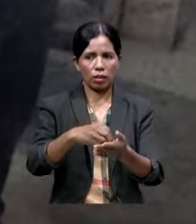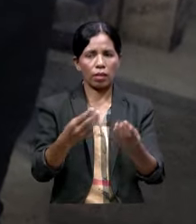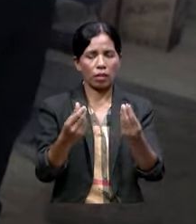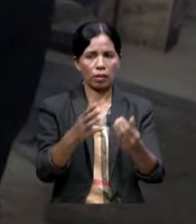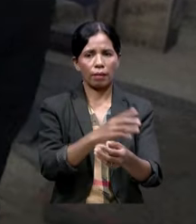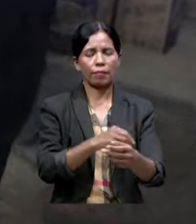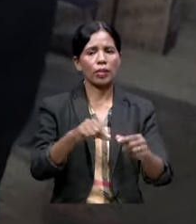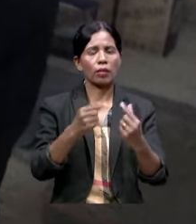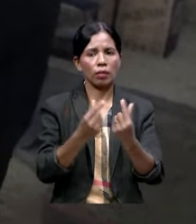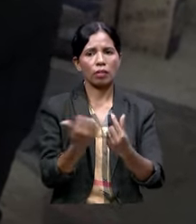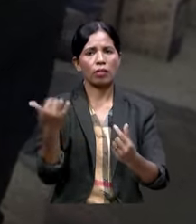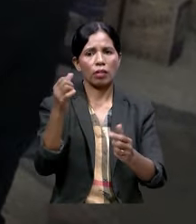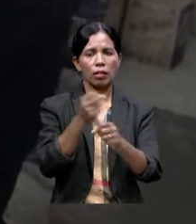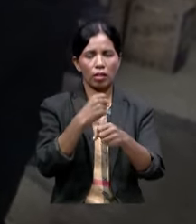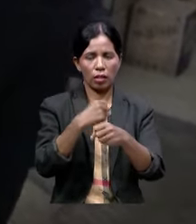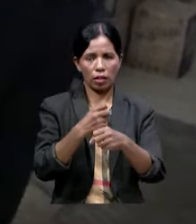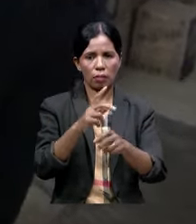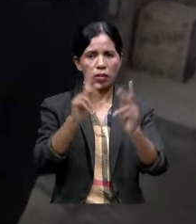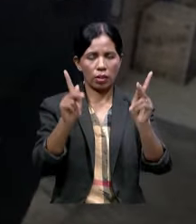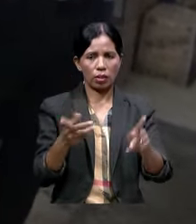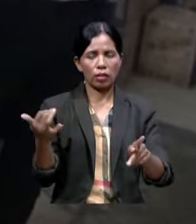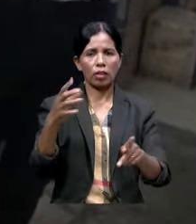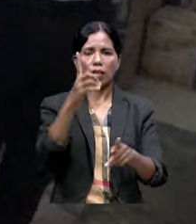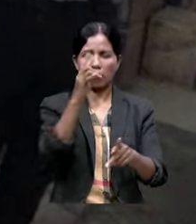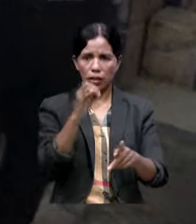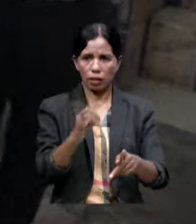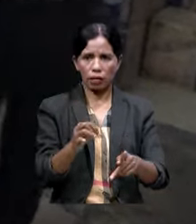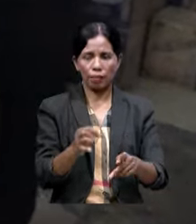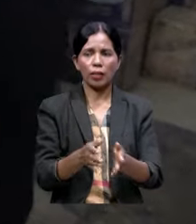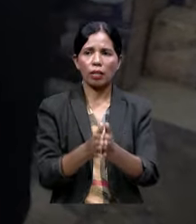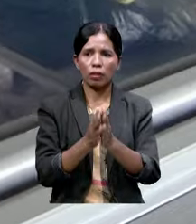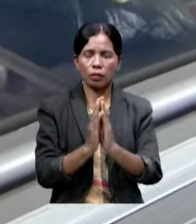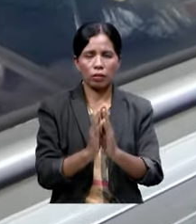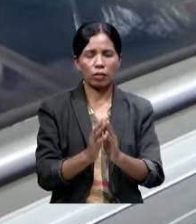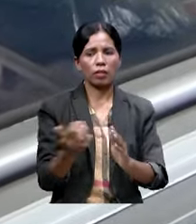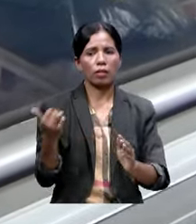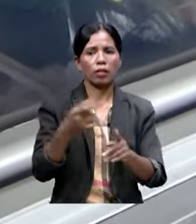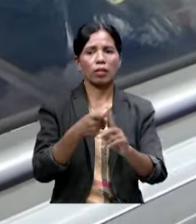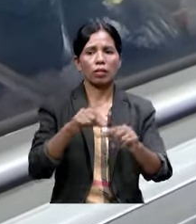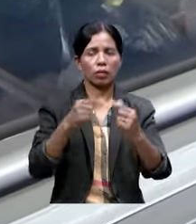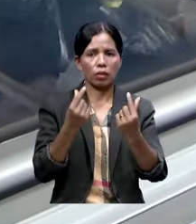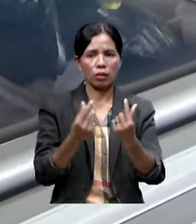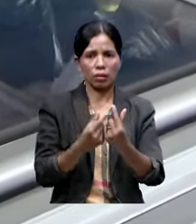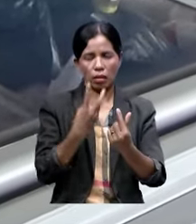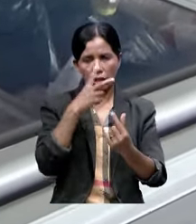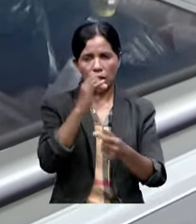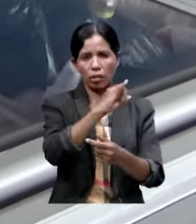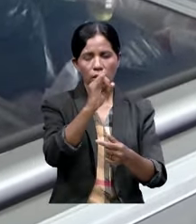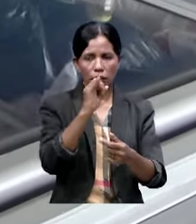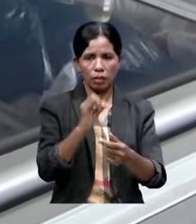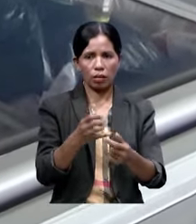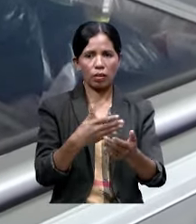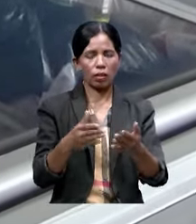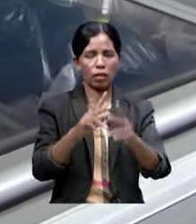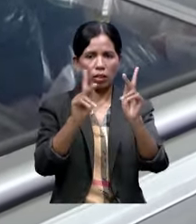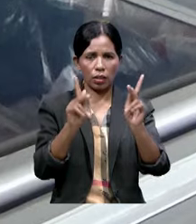né, equipa Sira né, halo inspeção balosa Sira e a capital dele, não russa inspeção né, equipa conjunta consegue identificar São Paulo e a